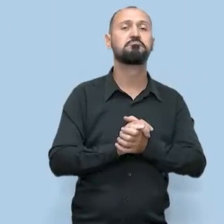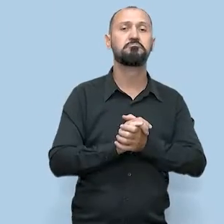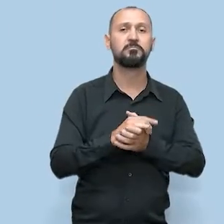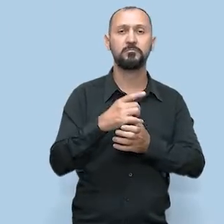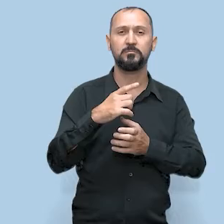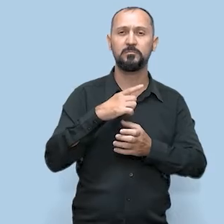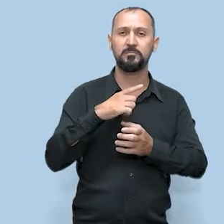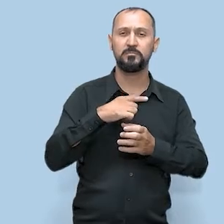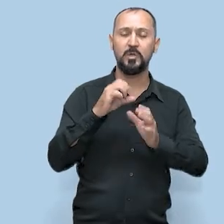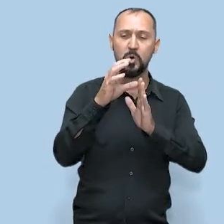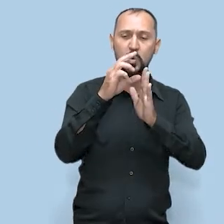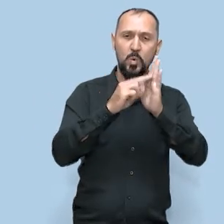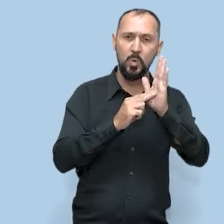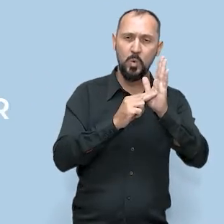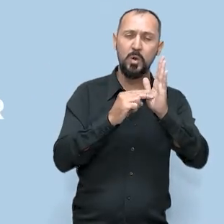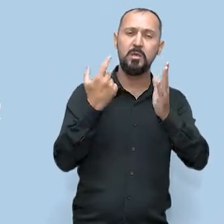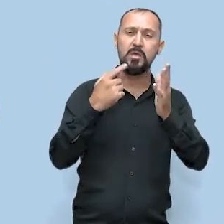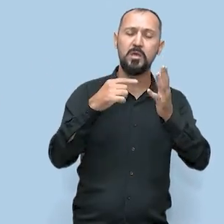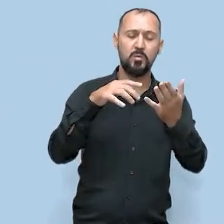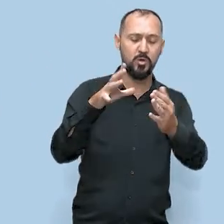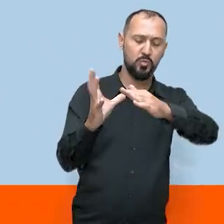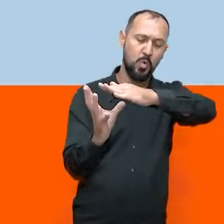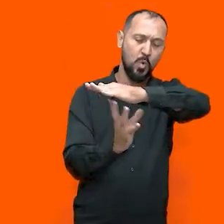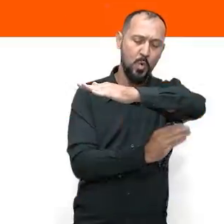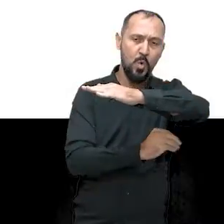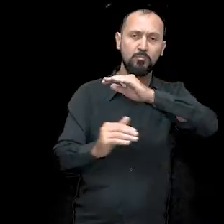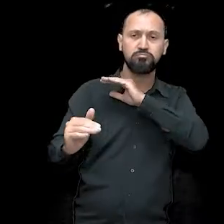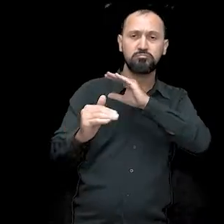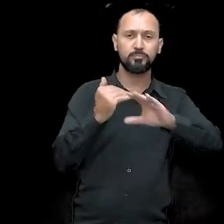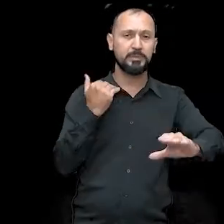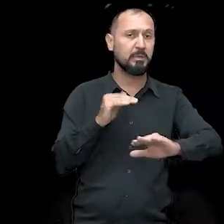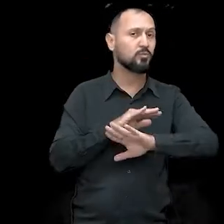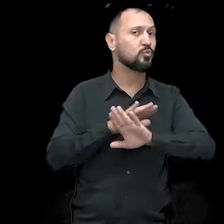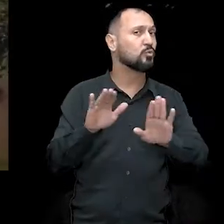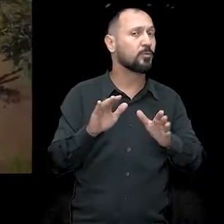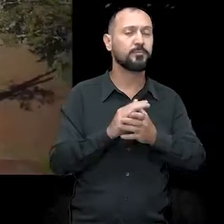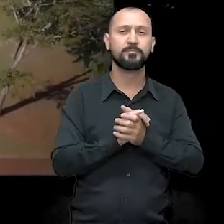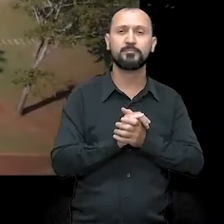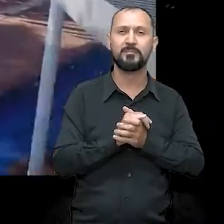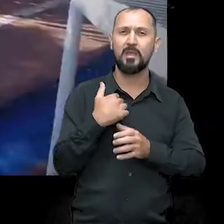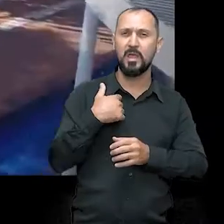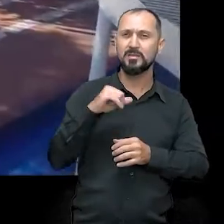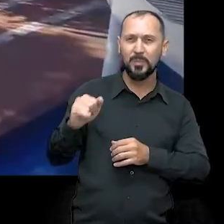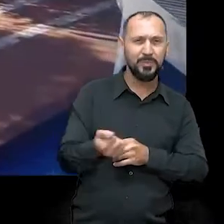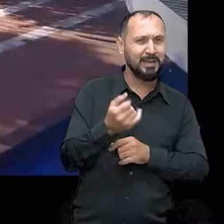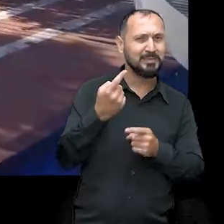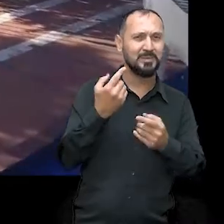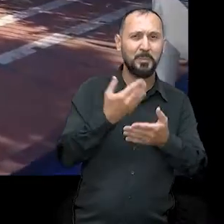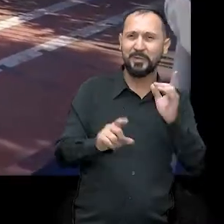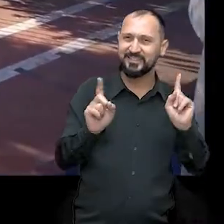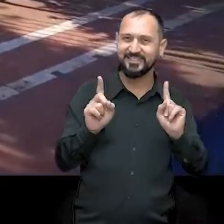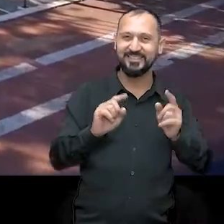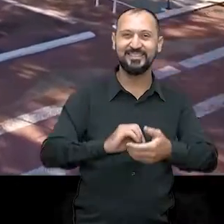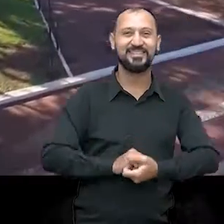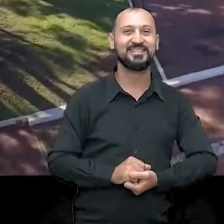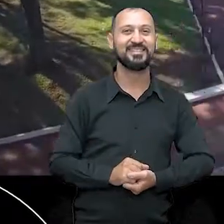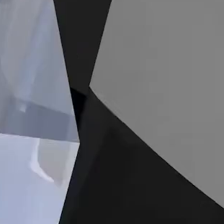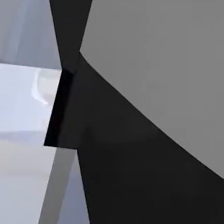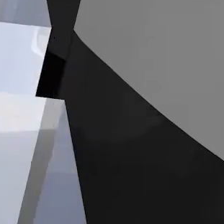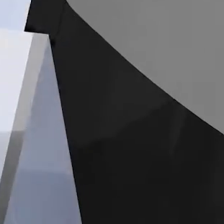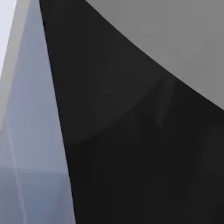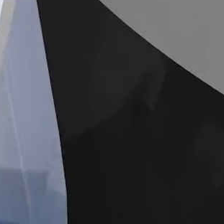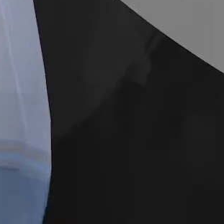doutorado, ter enviado o currículo e todos os diplomas digitalizados. Não perca essa oportunidade.